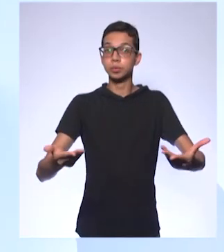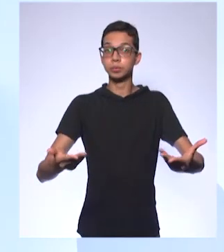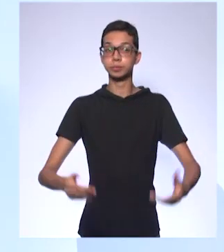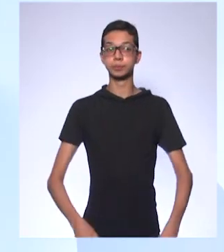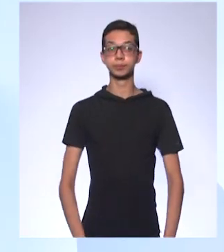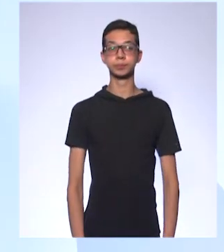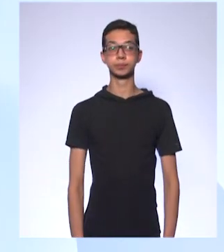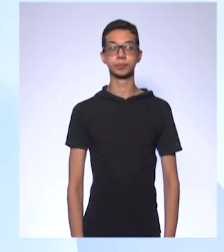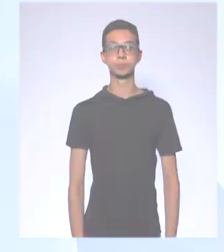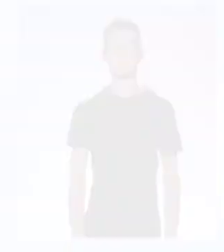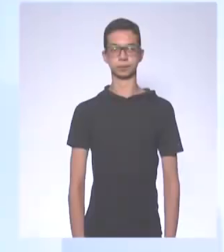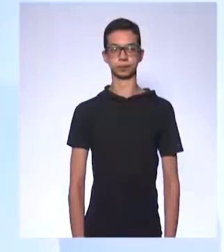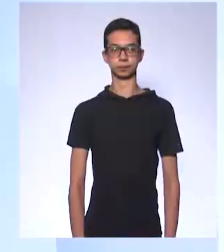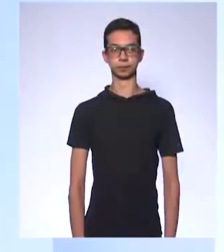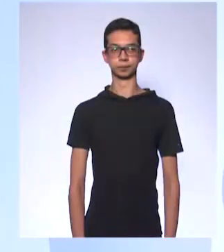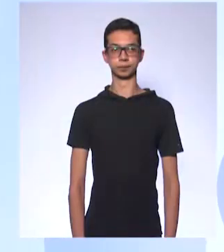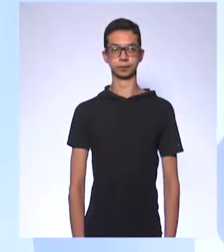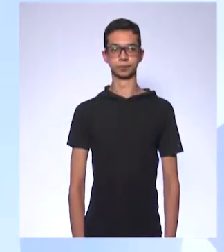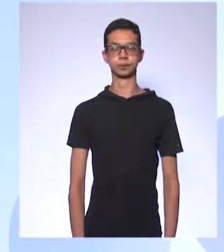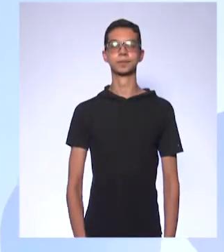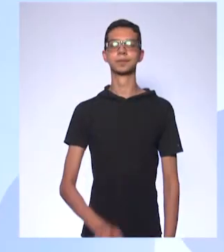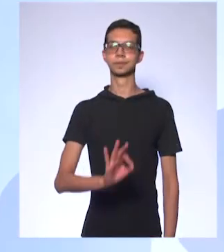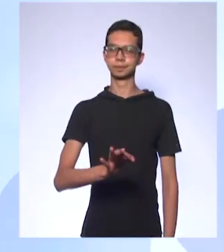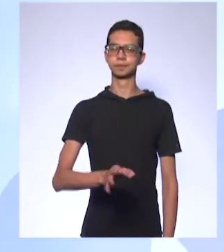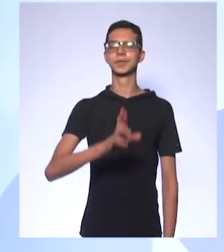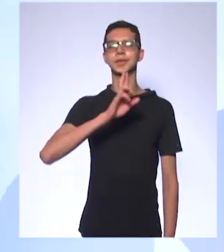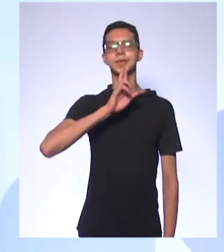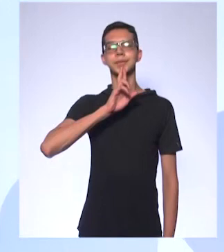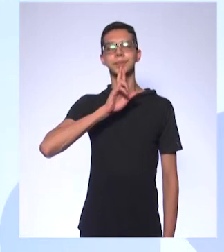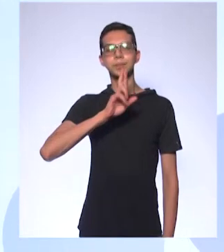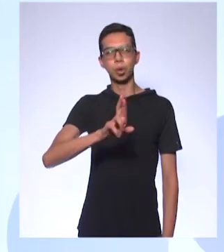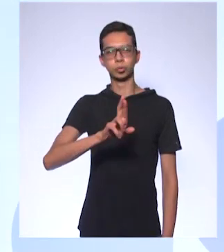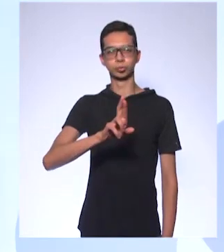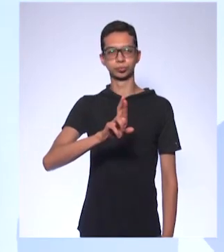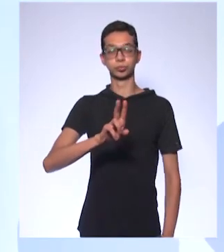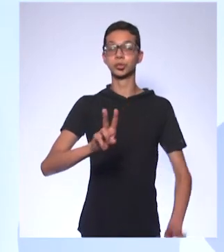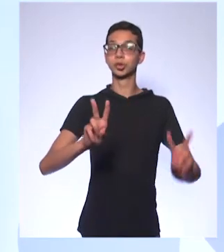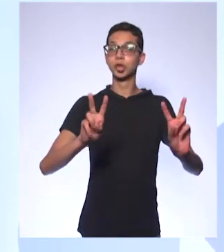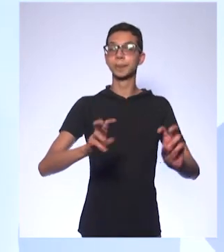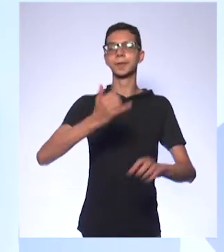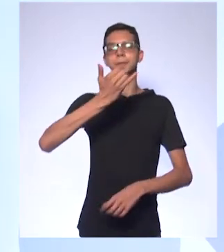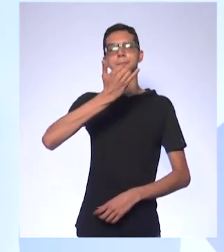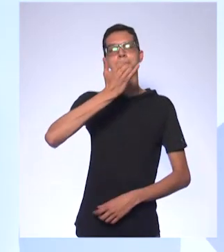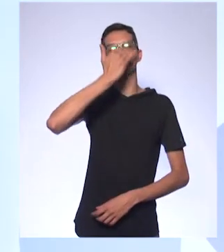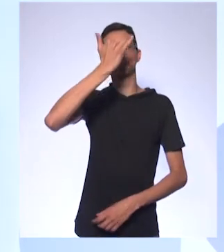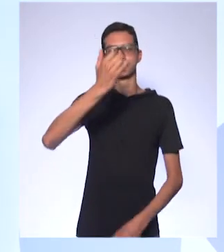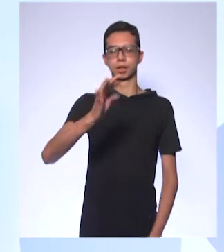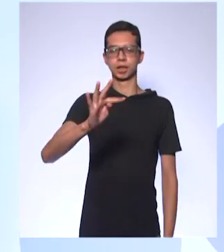É isso aí, é a questão do trágico mesmo lá, né?